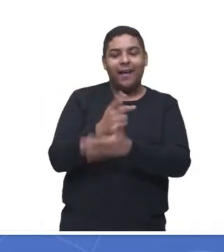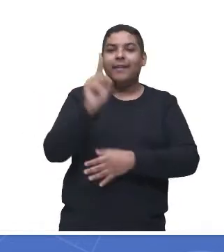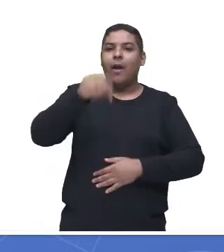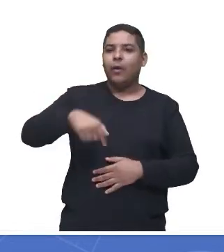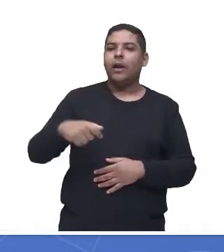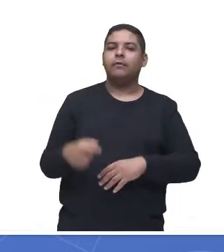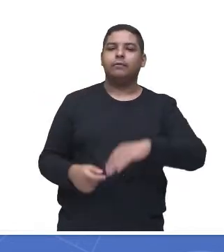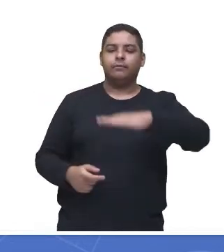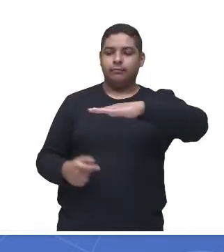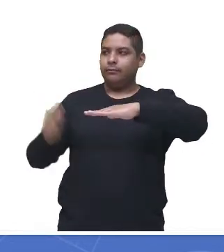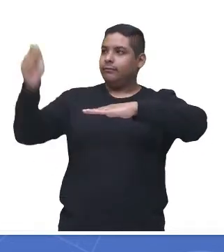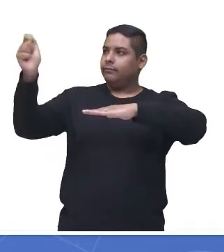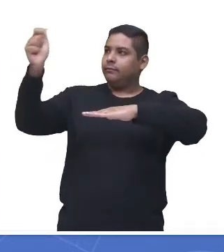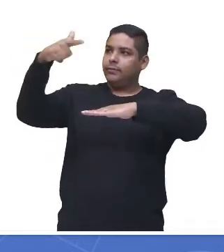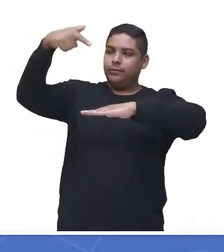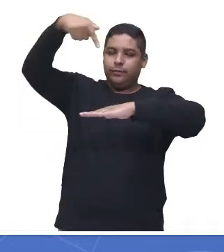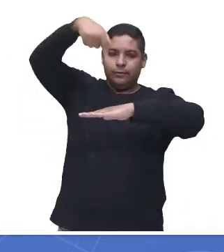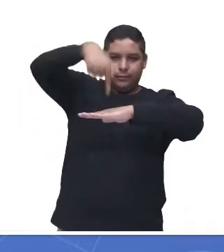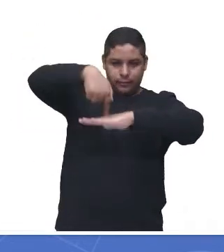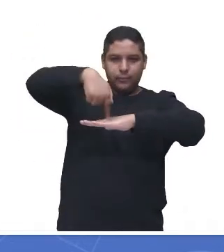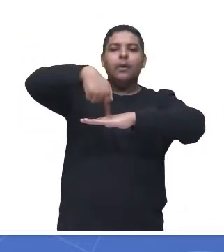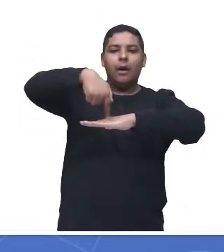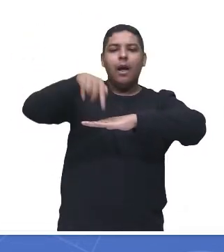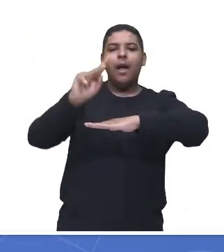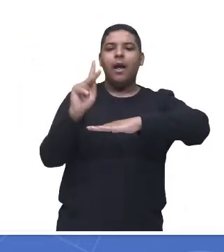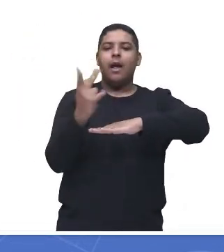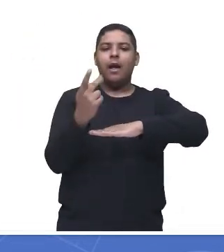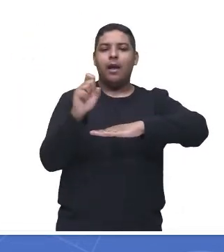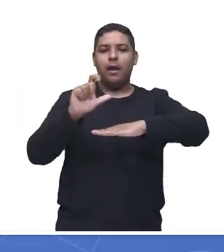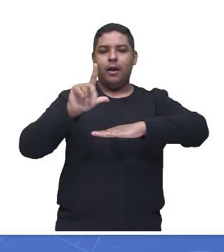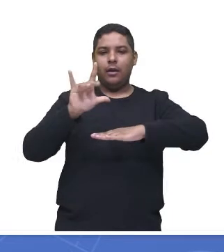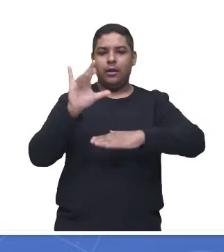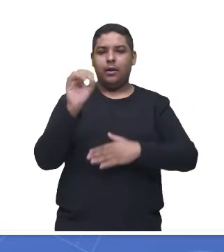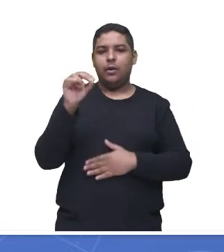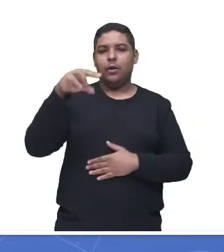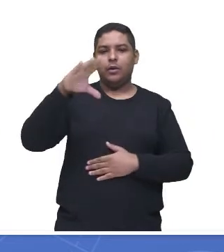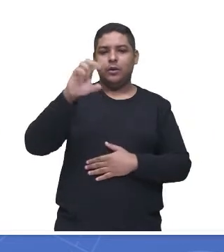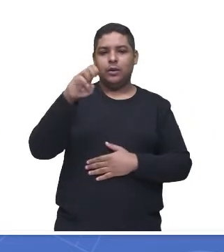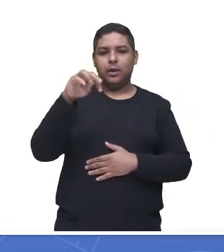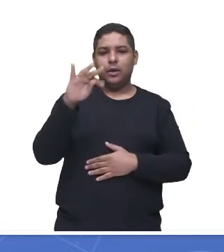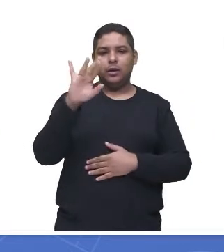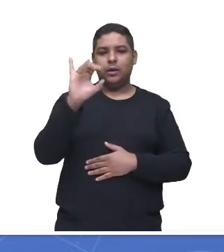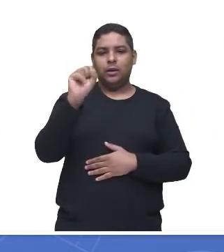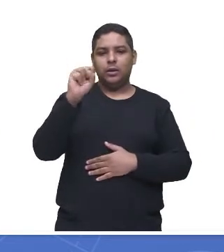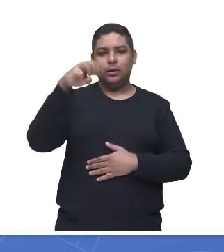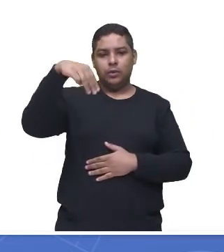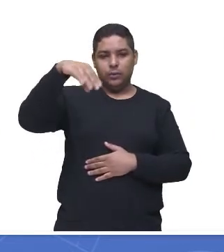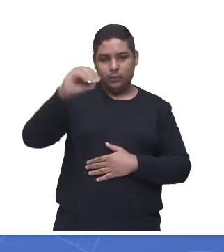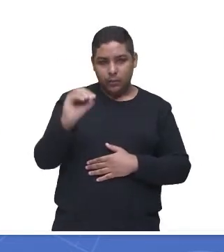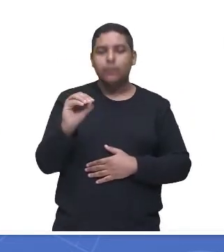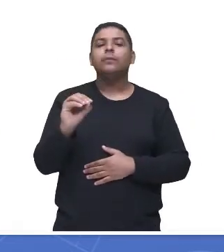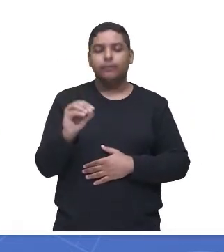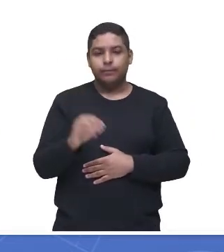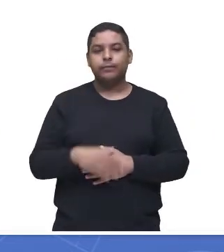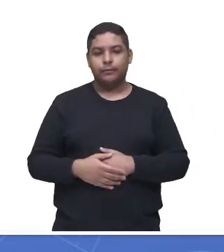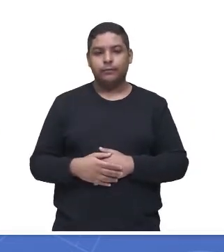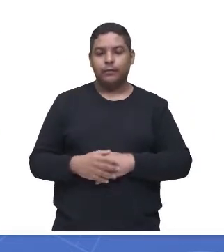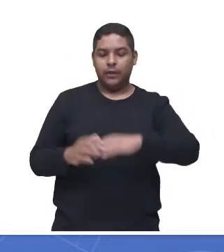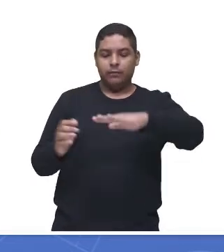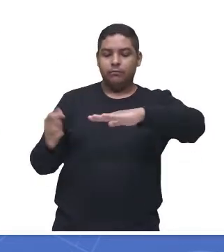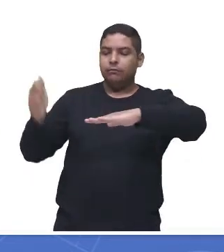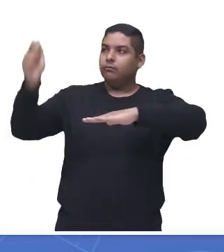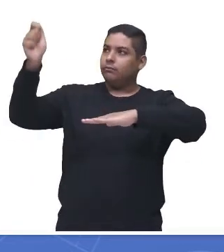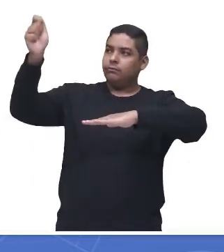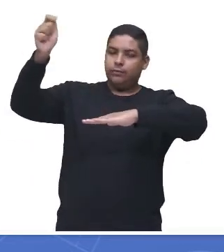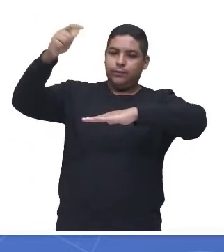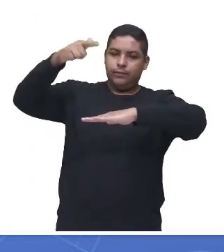modelo chama-se heliocêntrico. E aí muda, ó. Olha como vai mudar. Ó. Quem está no centro agora é o Sol. Aí